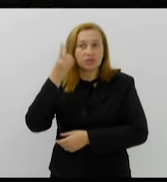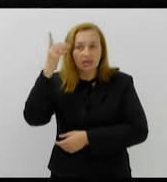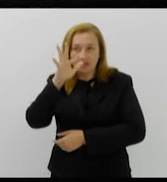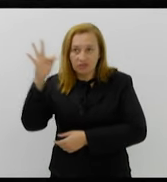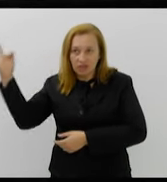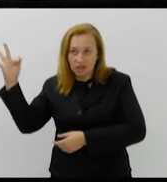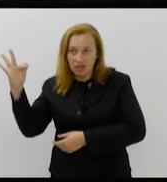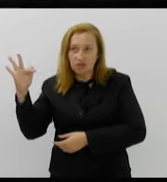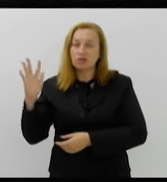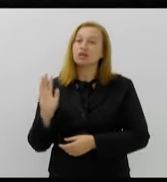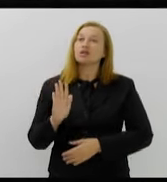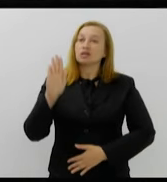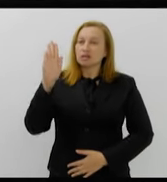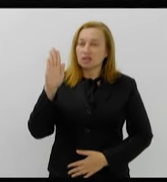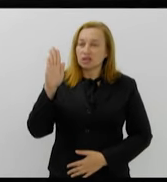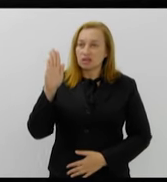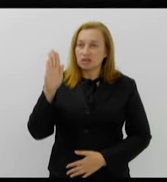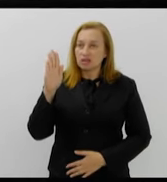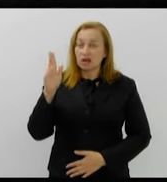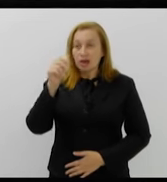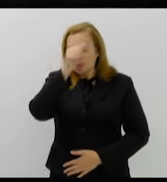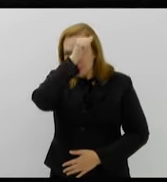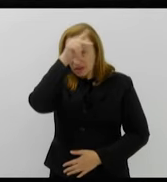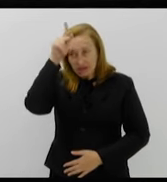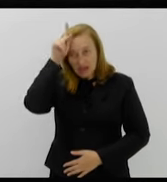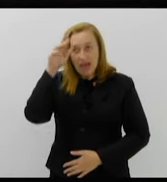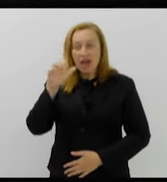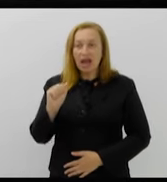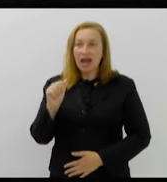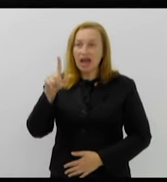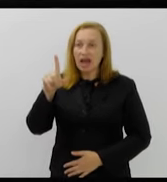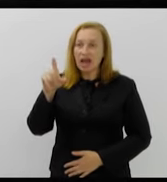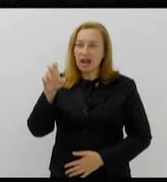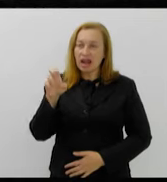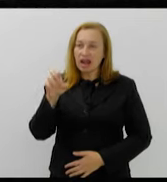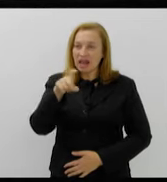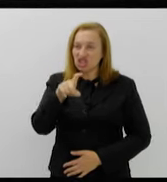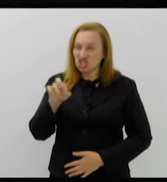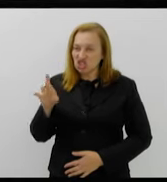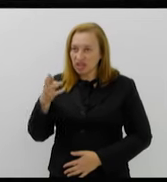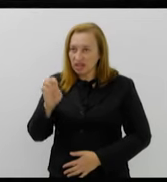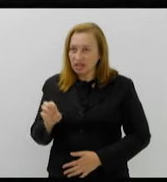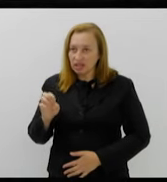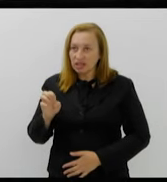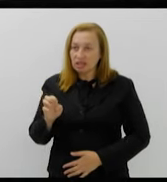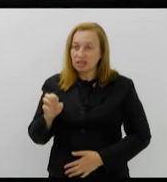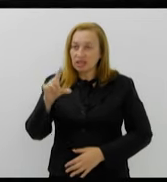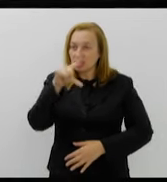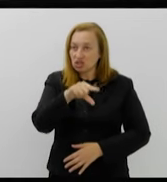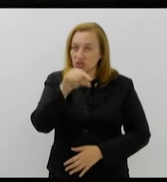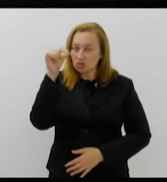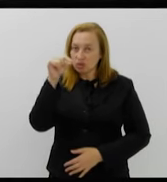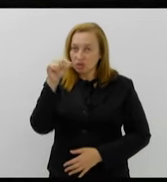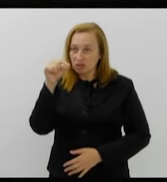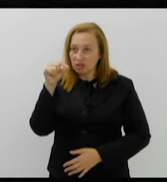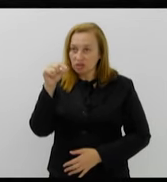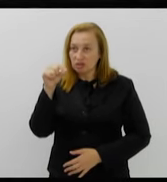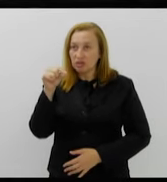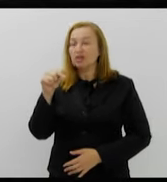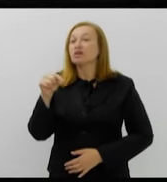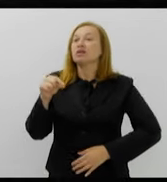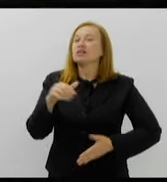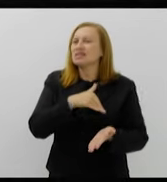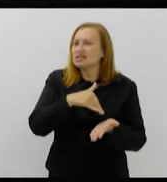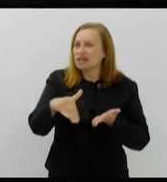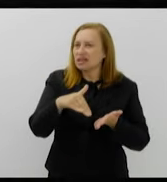candidato a prefeito teria nomeado o secretário de estado de Segurança Pública Vítor César mas